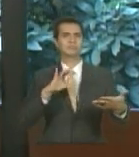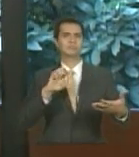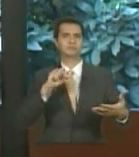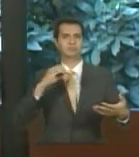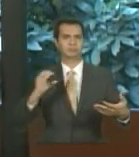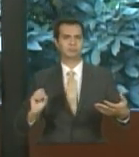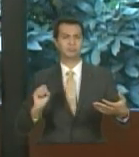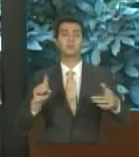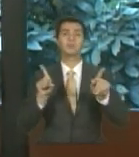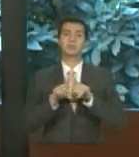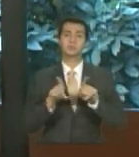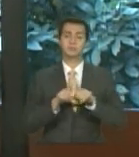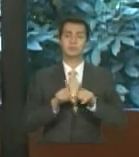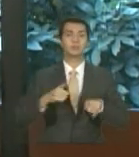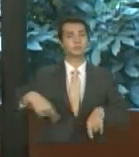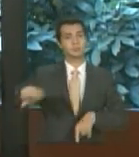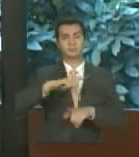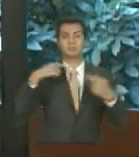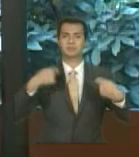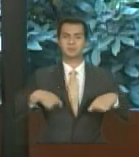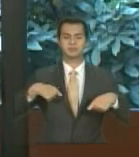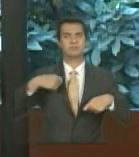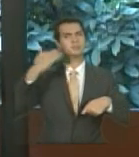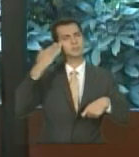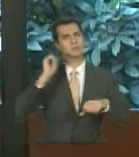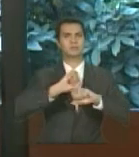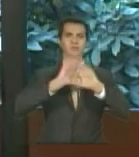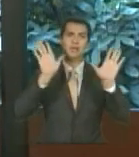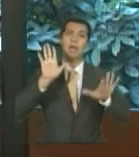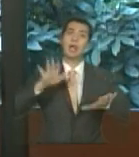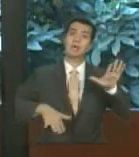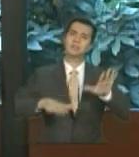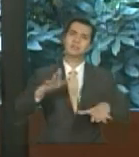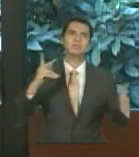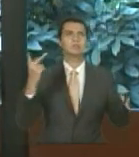também compreensão. É óbvio, falhas técnicas vão haver ao